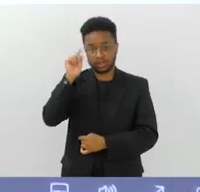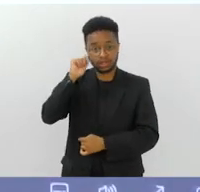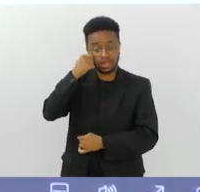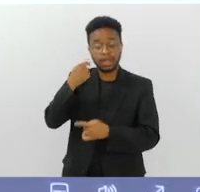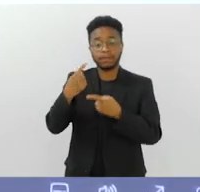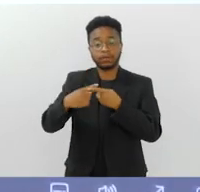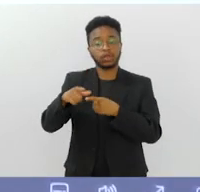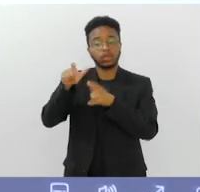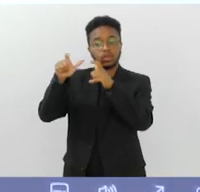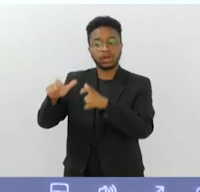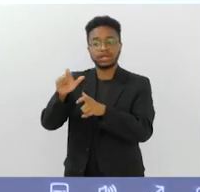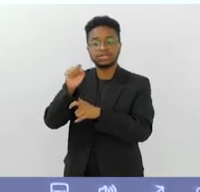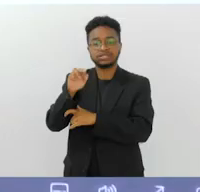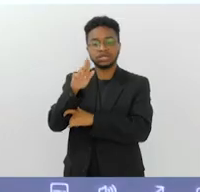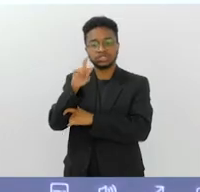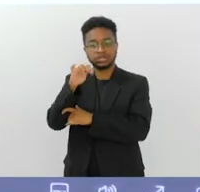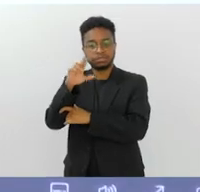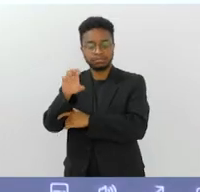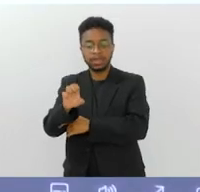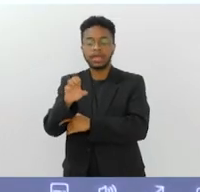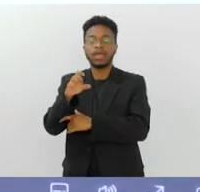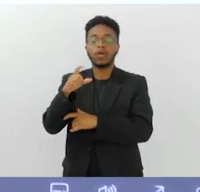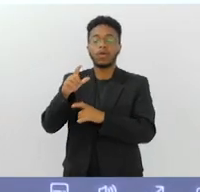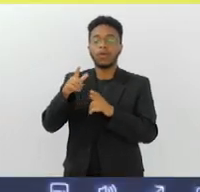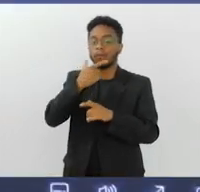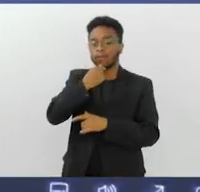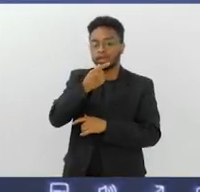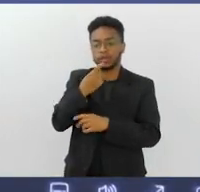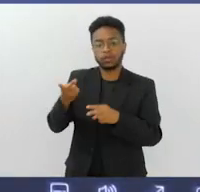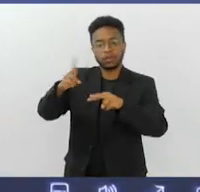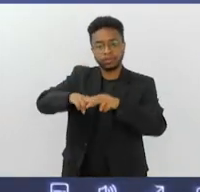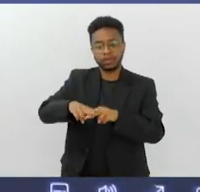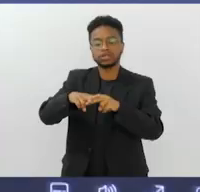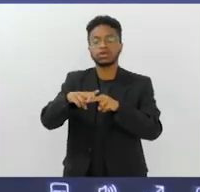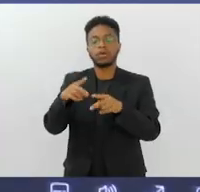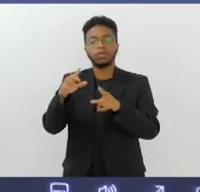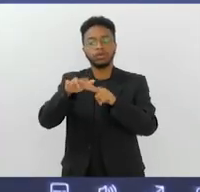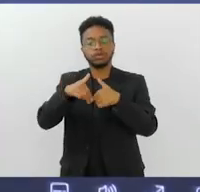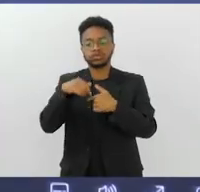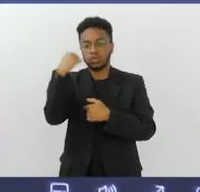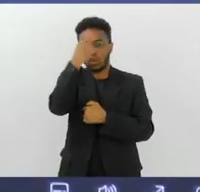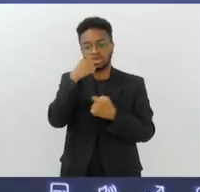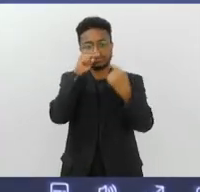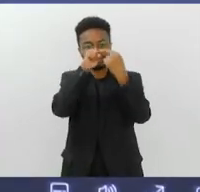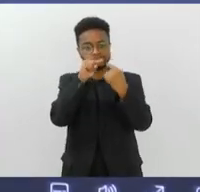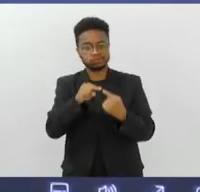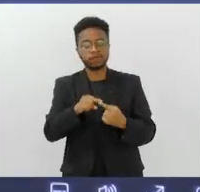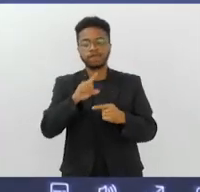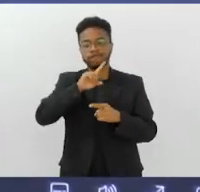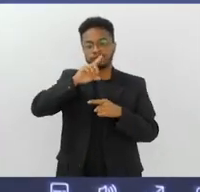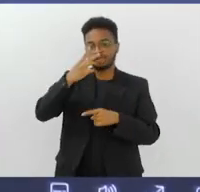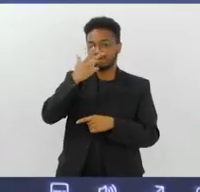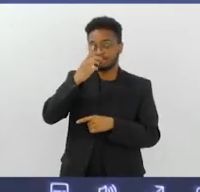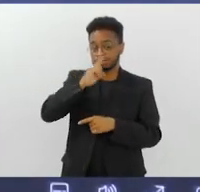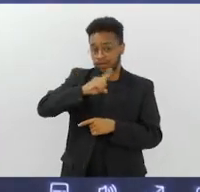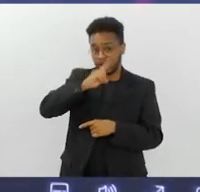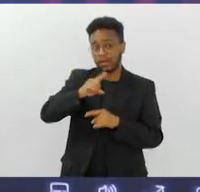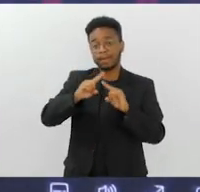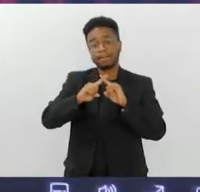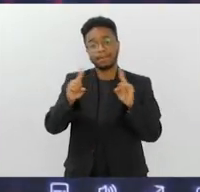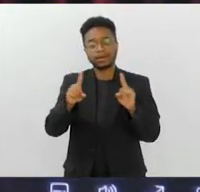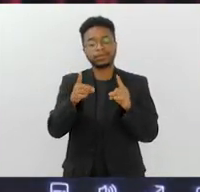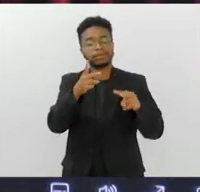sofreu uma Detenção humilhante devido ao erro do sistema o reconhecimento facial discrimina quem pode torcer sem ter o direito